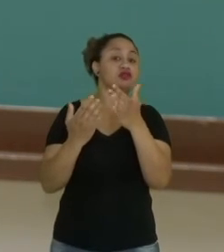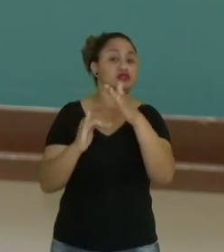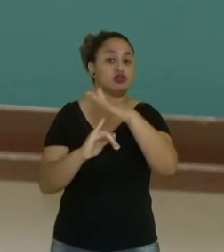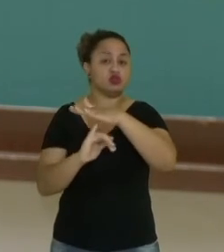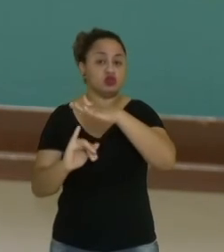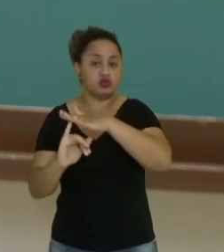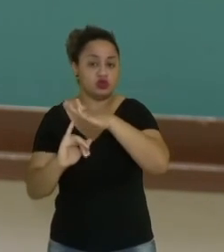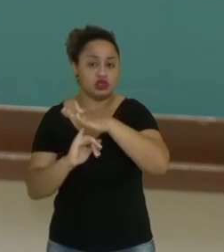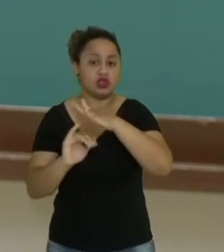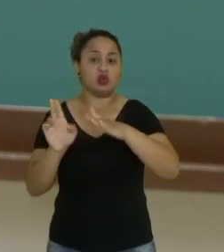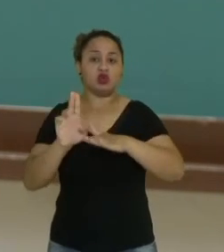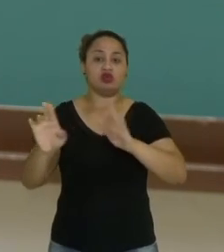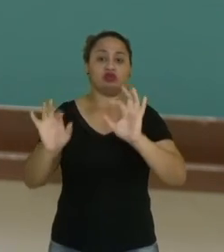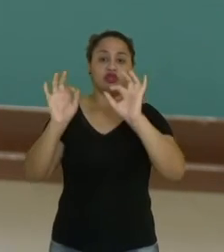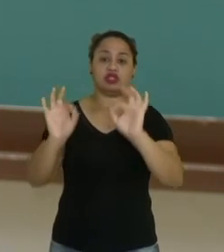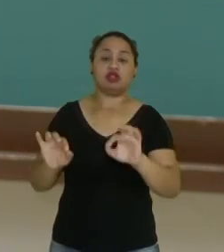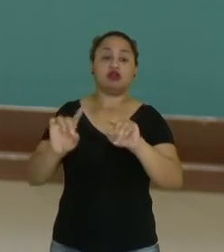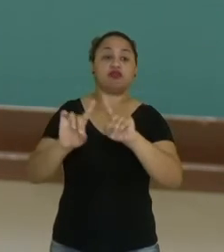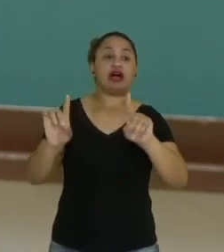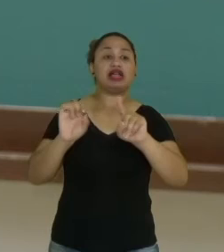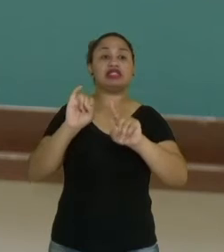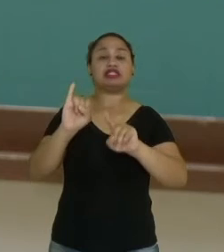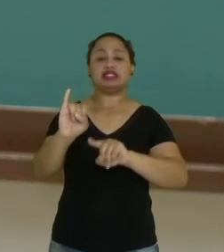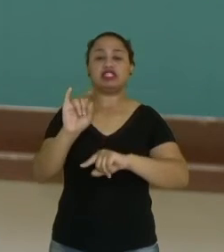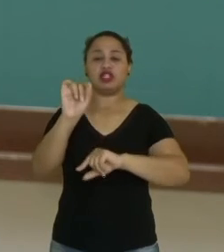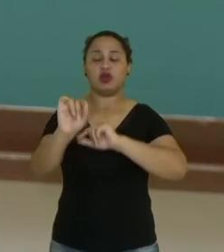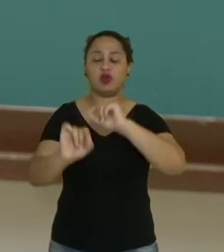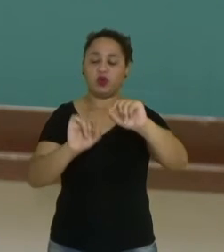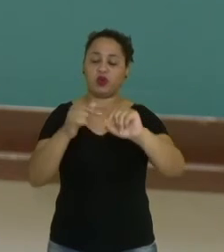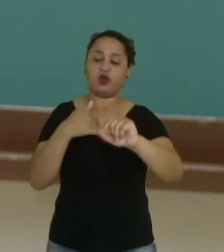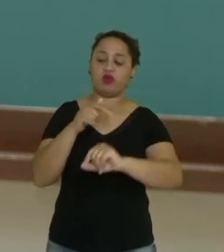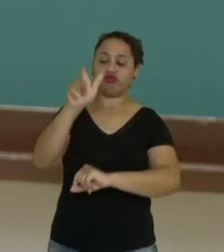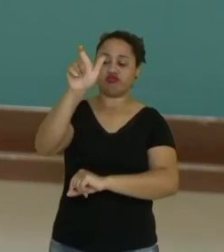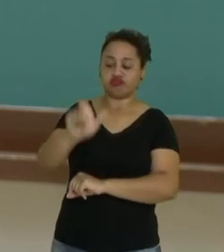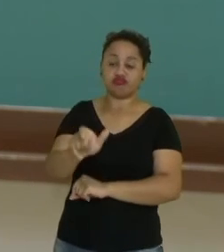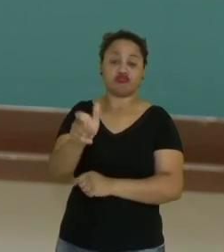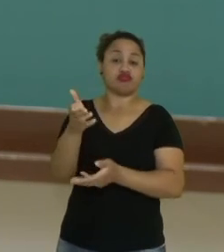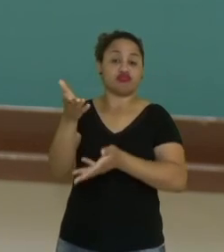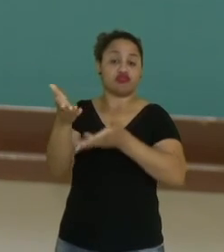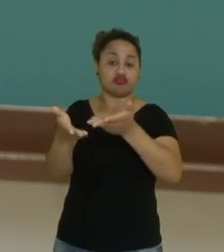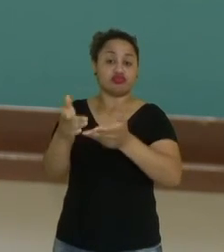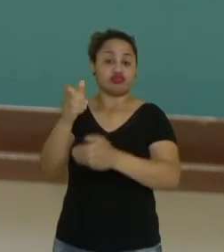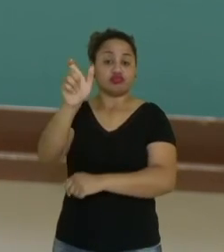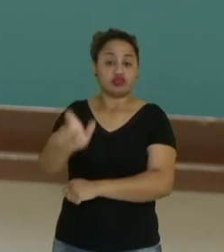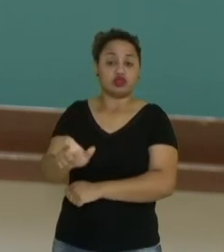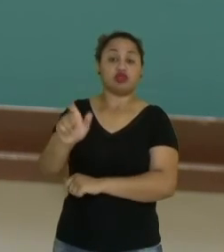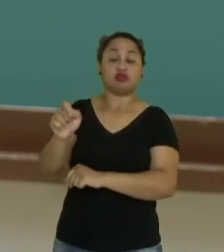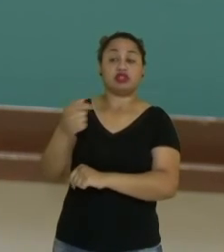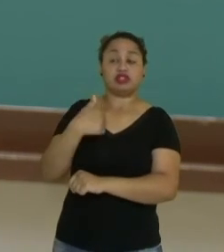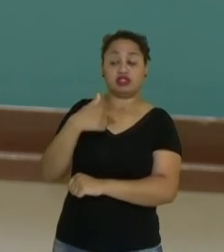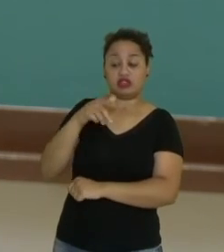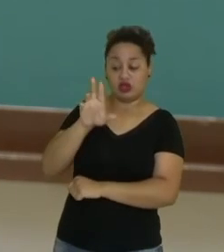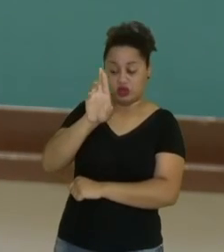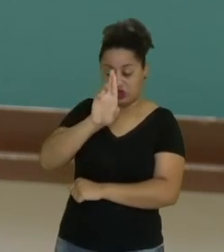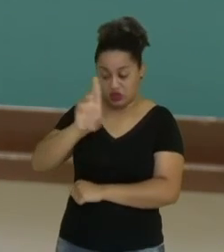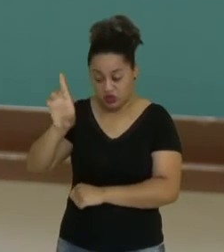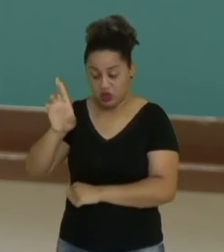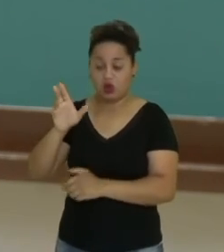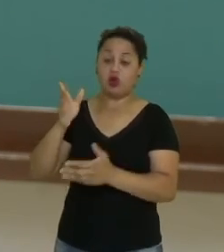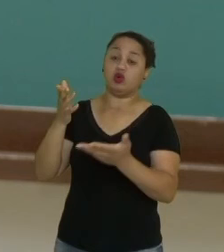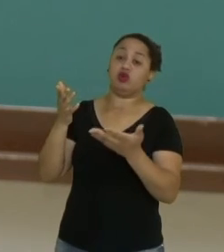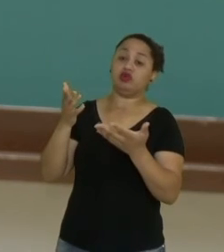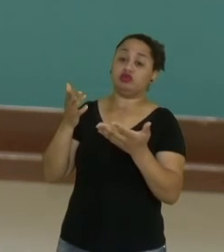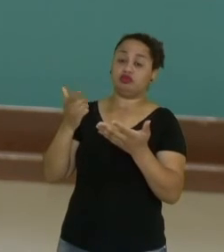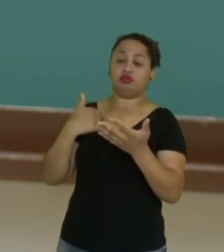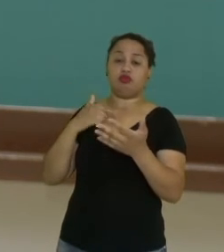coloco direitinho, mas se eu for tratar com uma pessoa, eu vou ter que pôr lá, estimado, prezado